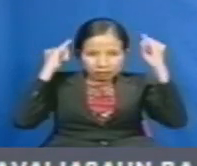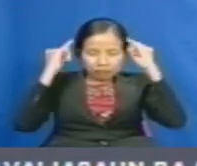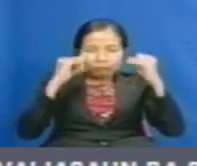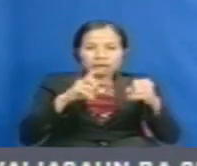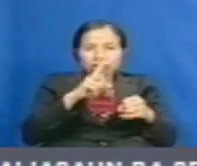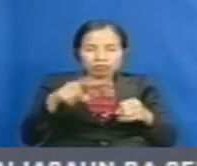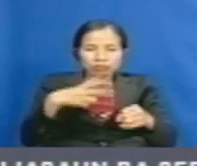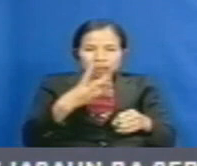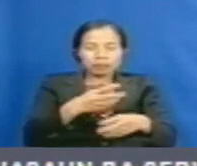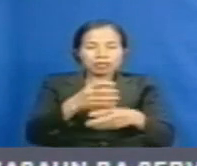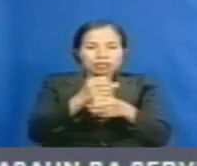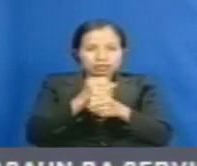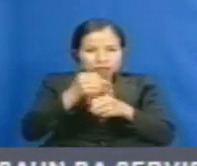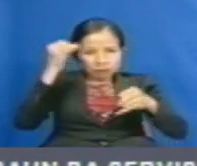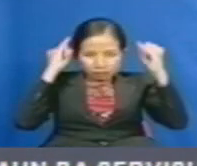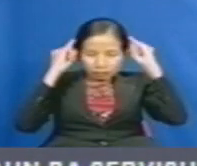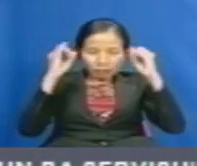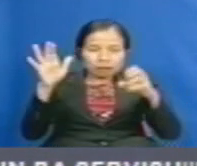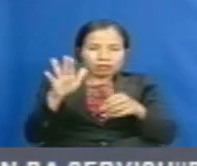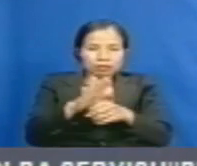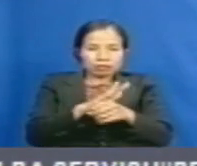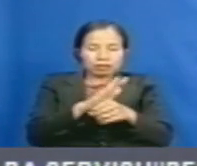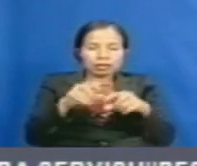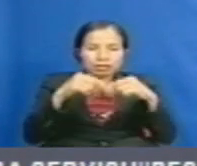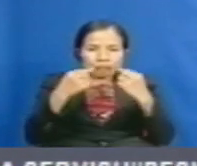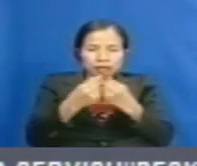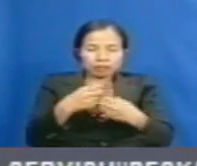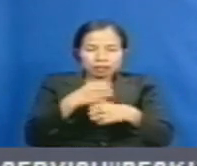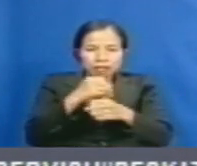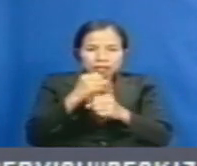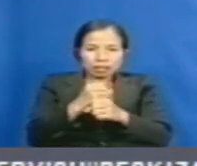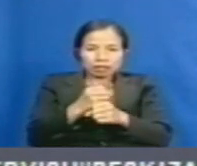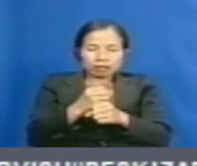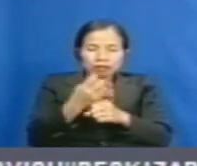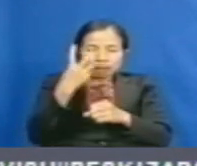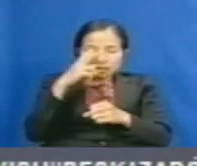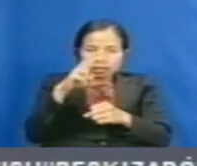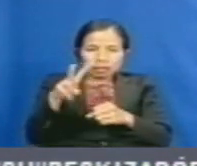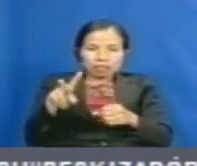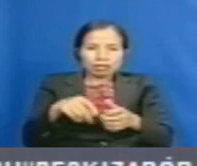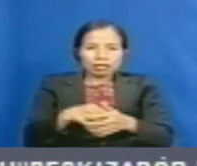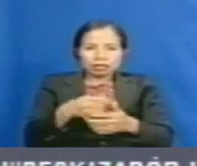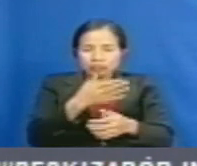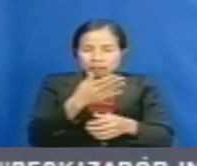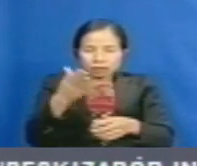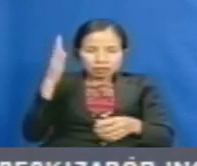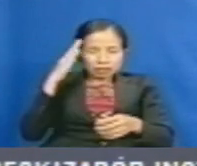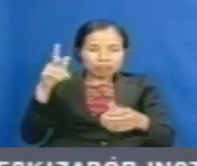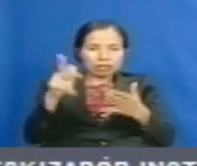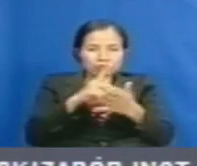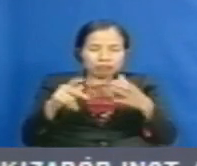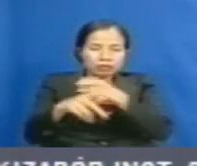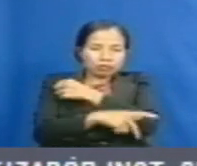misi melalui informasi konvoy ini ekip pesir halal averiguasam nasun tempat sehat ini konvoy krim korupsi